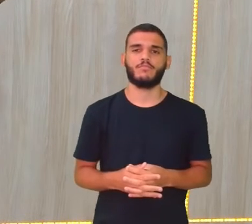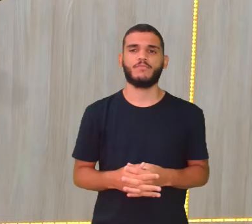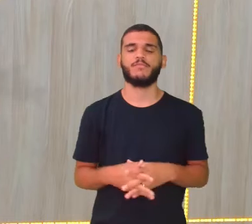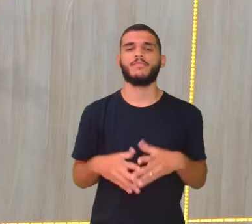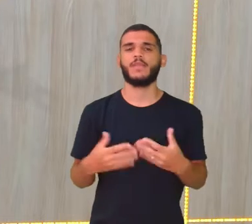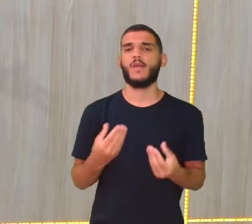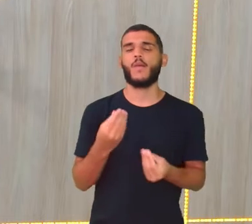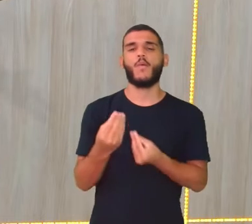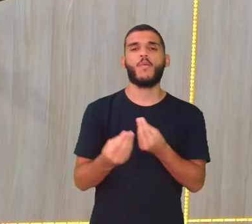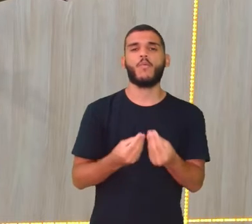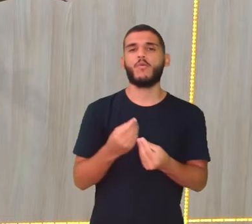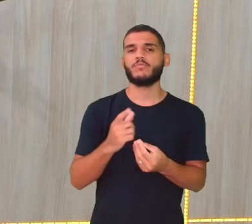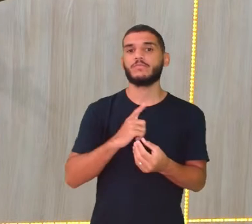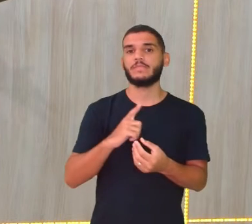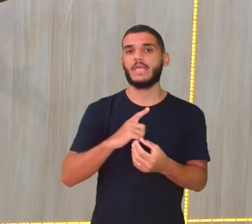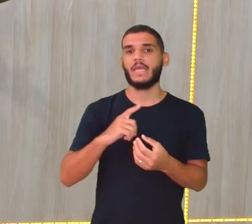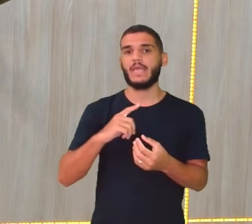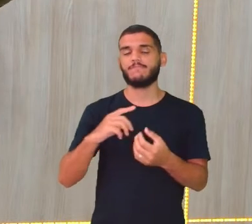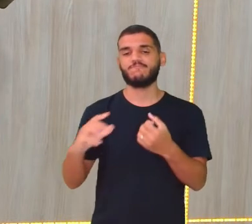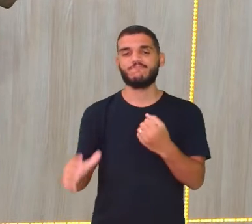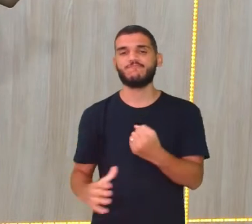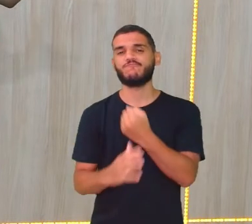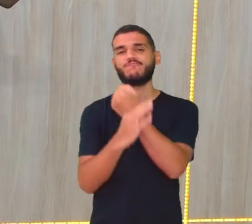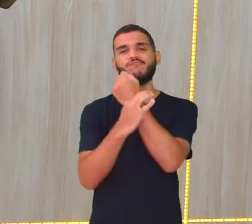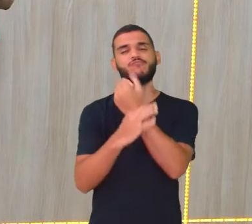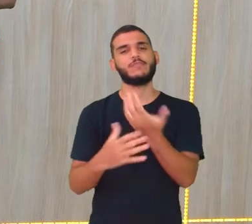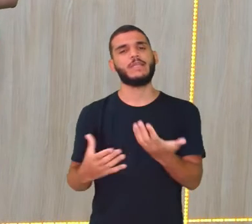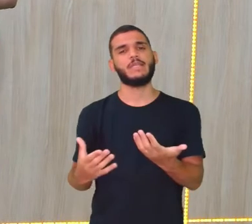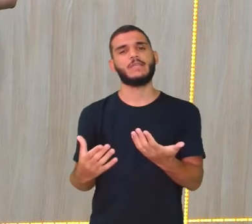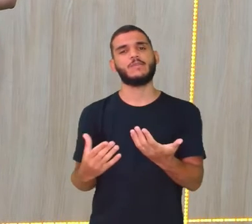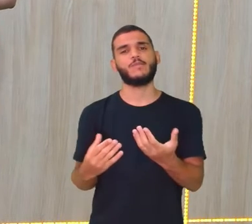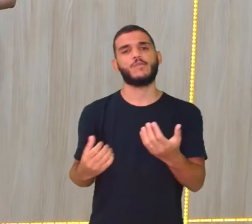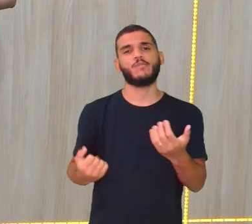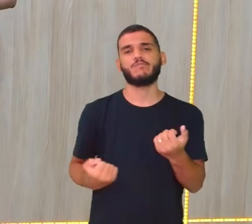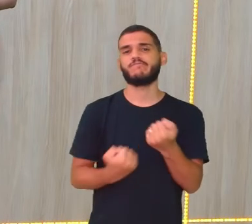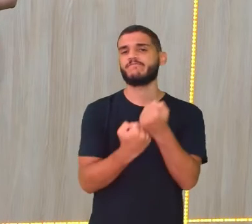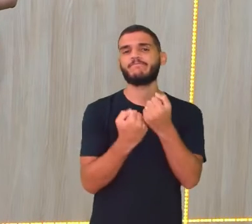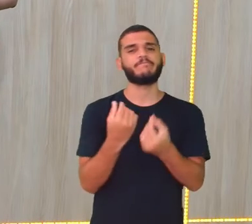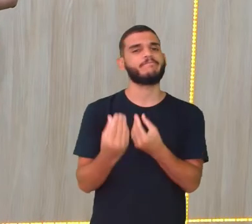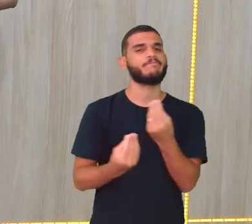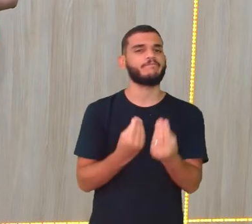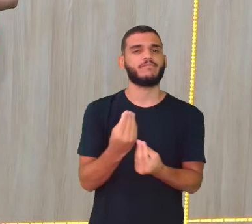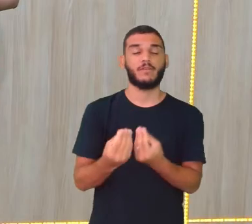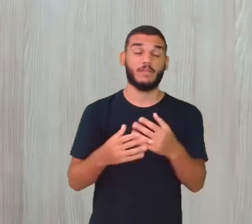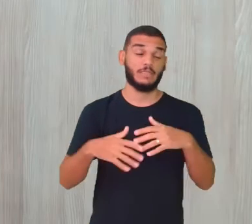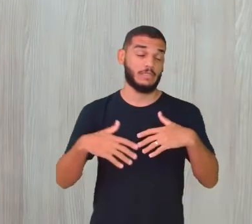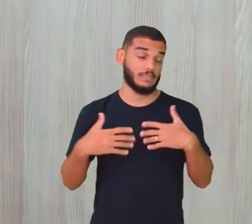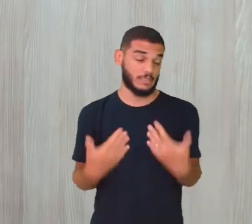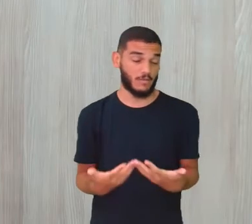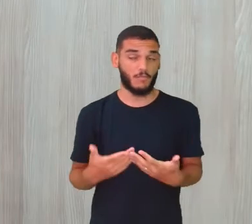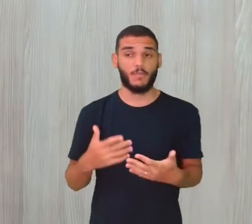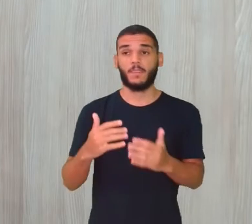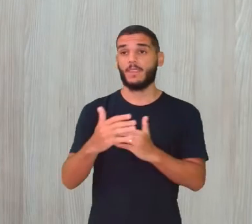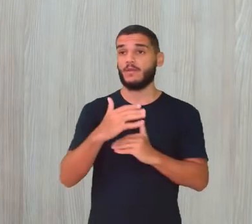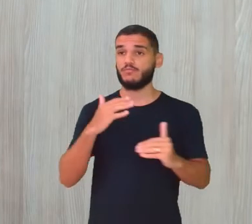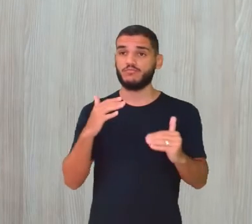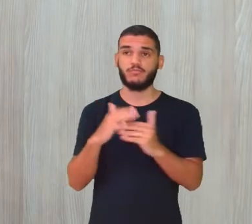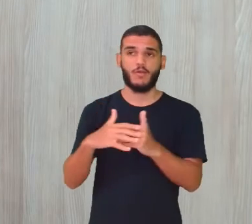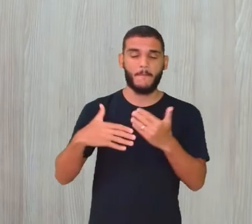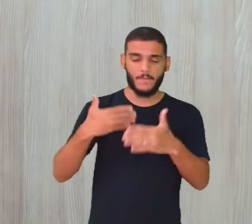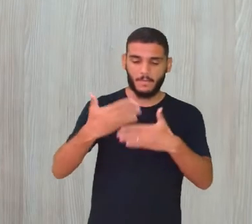Eles têm como se sustentar, né, prof? Exatamente. Então fica bem complicado, né, professora Vanessa? Exatamente, porque todo o processo,